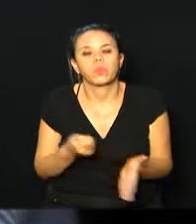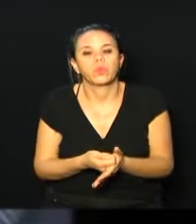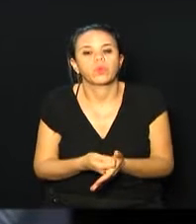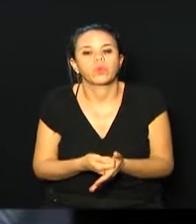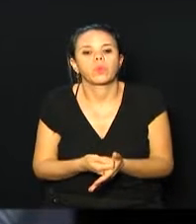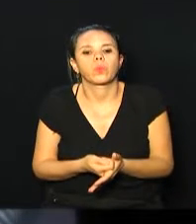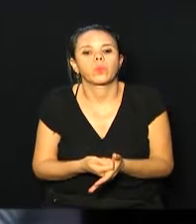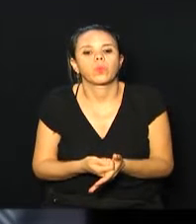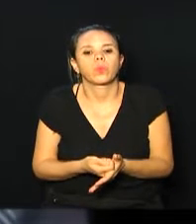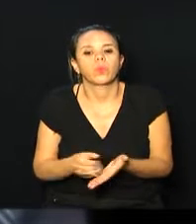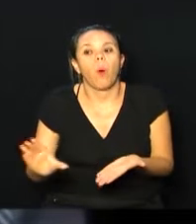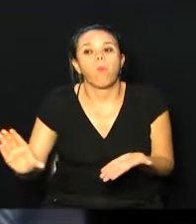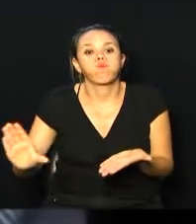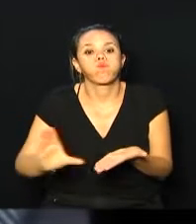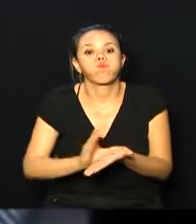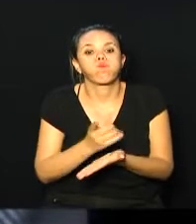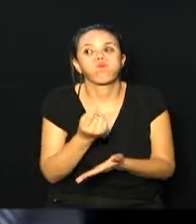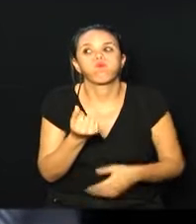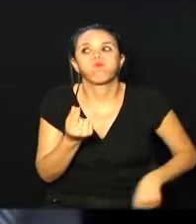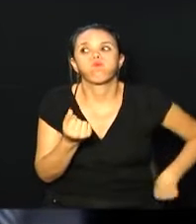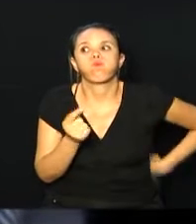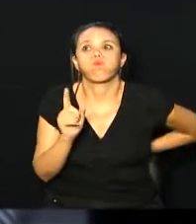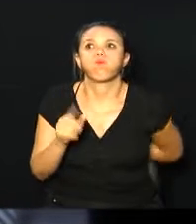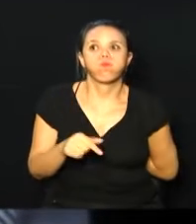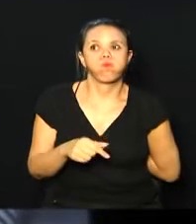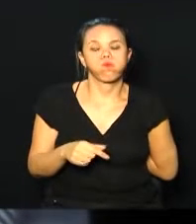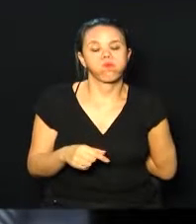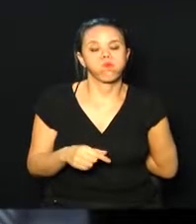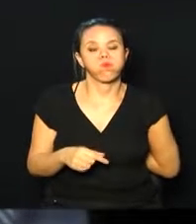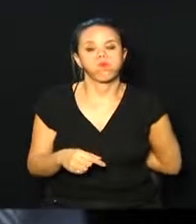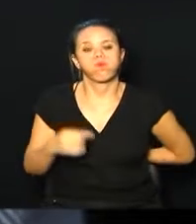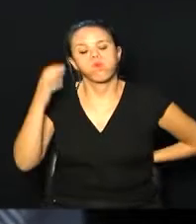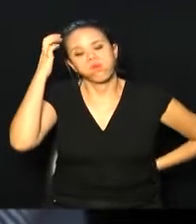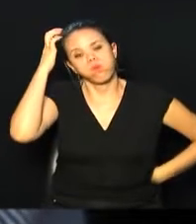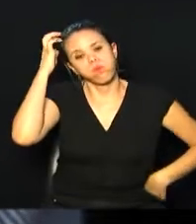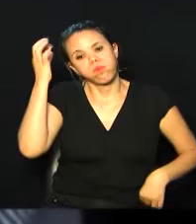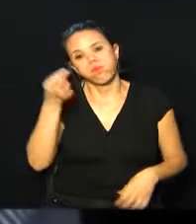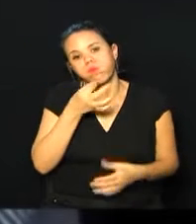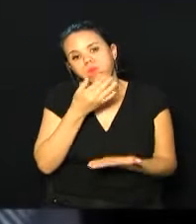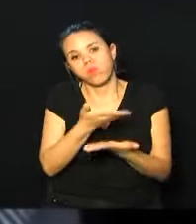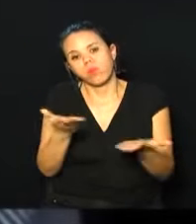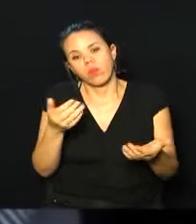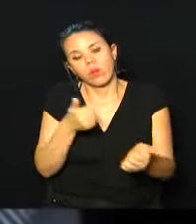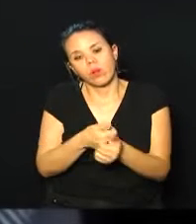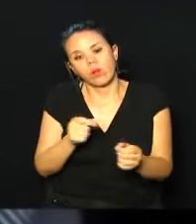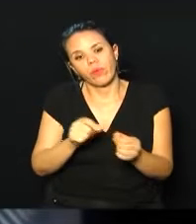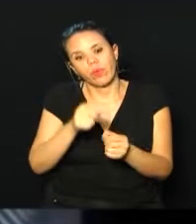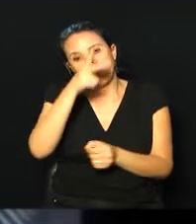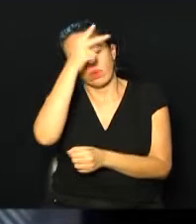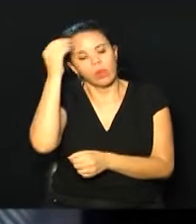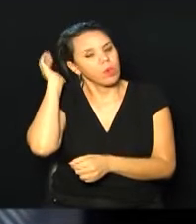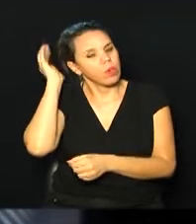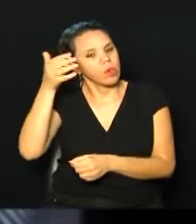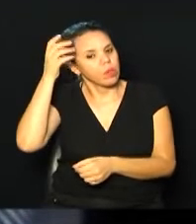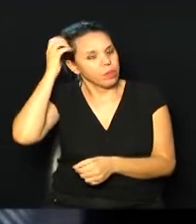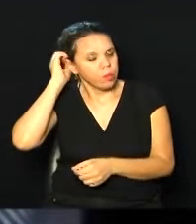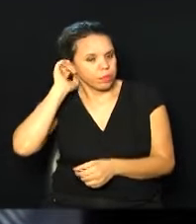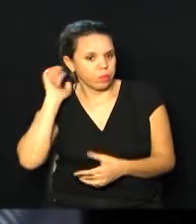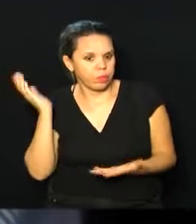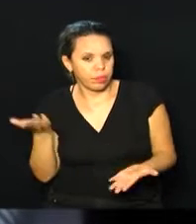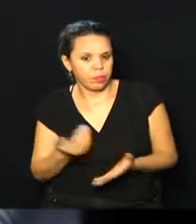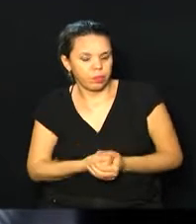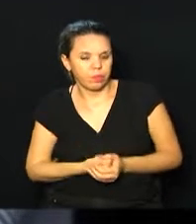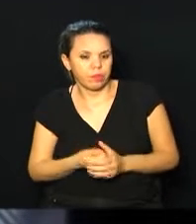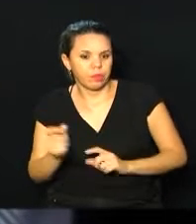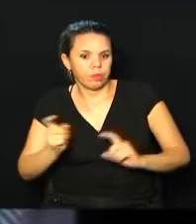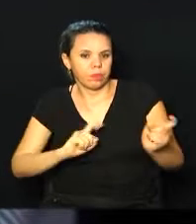recursos muito alto. Então, essa é a colocação que você fez há pouco, que o prefeito Dário Saad, nesta